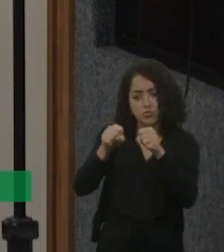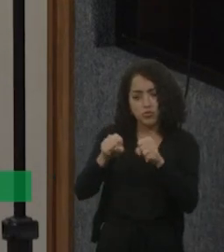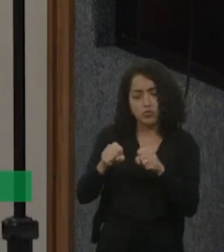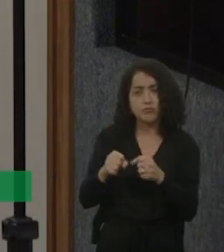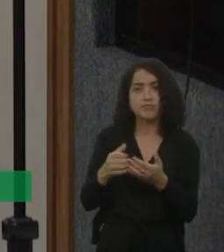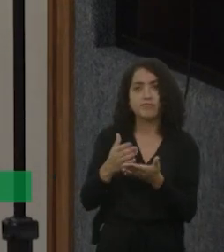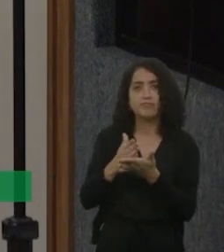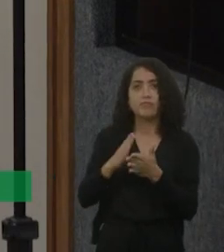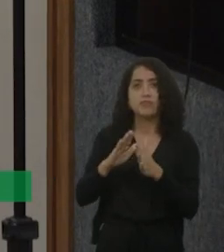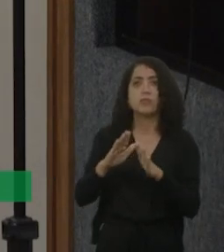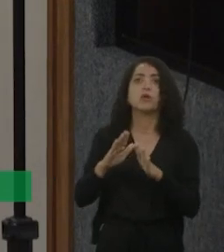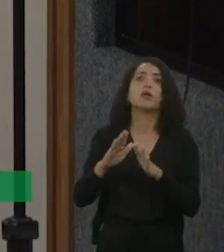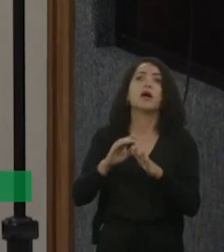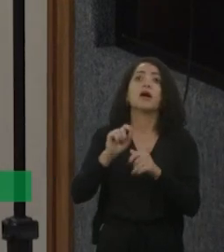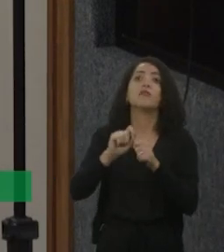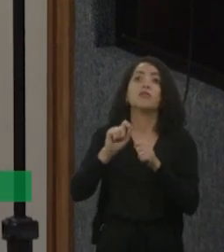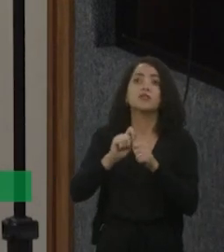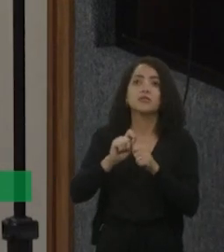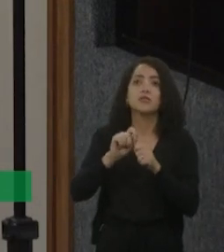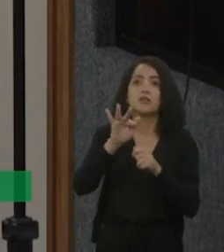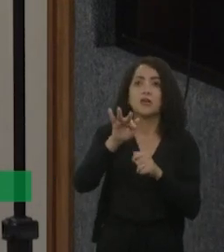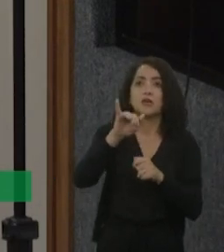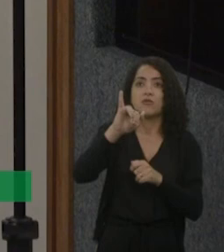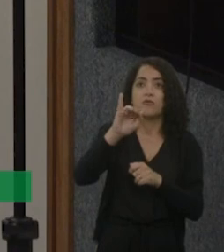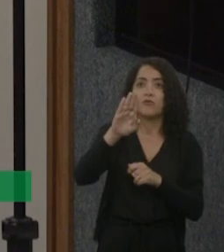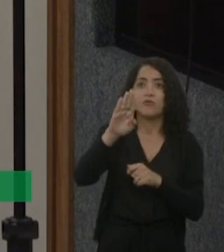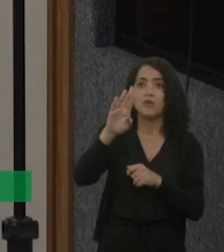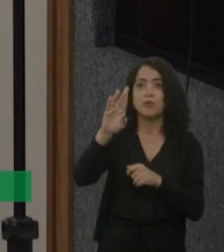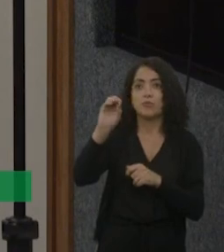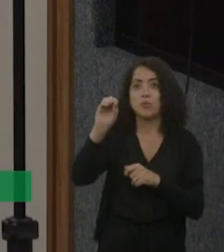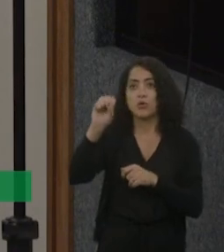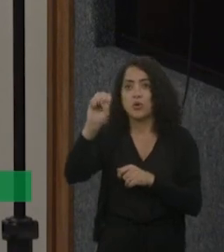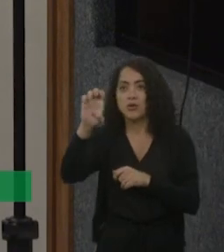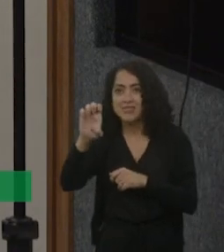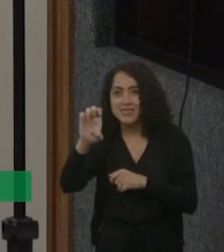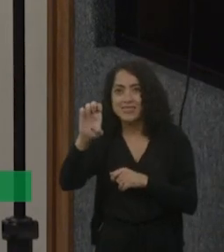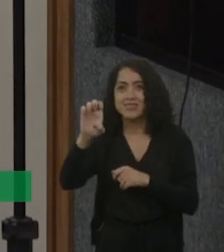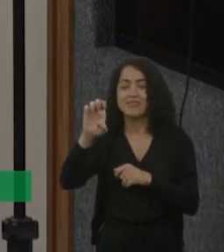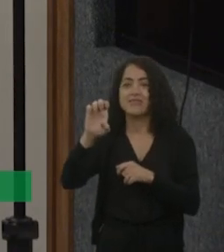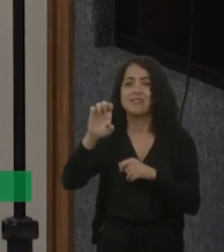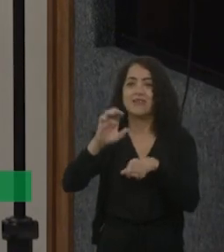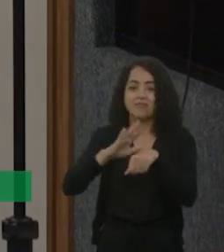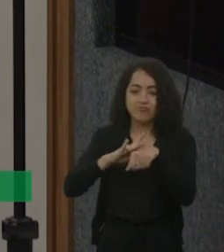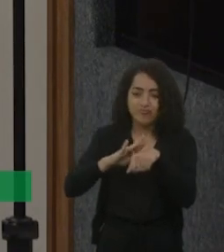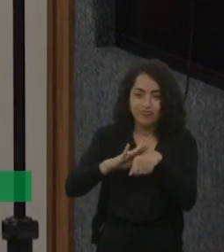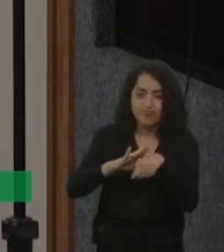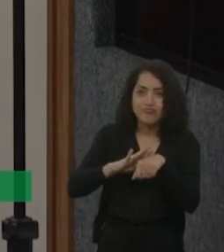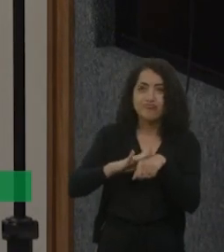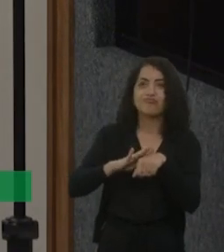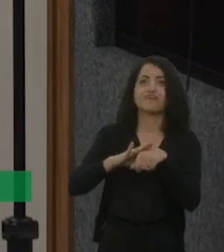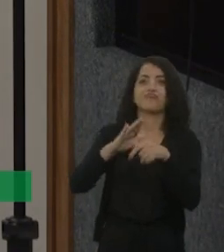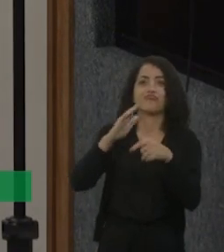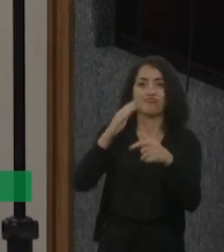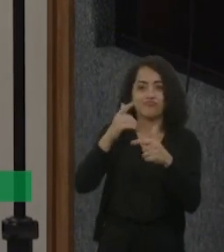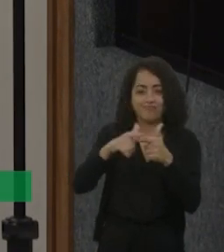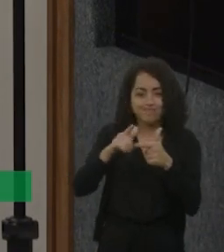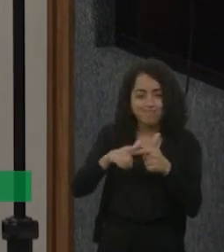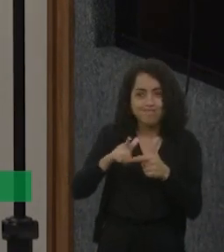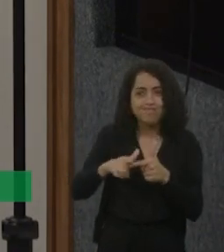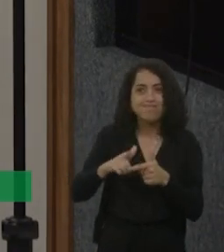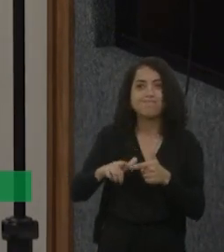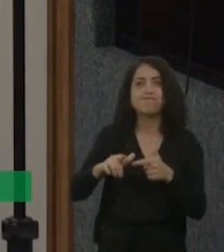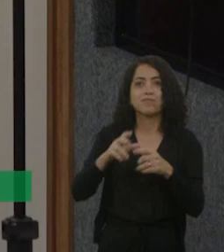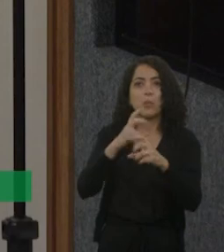de destruição, eu faço o quê? Fibrose do fígado, que gera cirrose. Eu posso fazer lesão do baço, eu posso fazer lesão